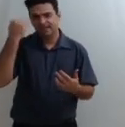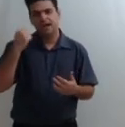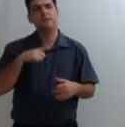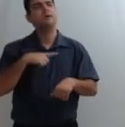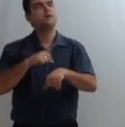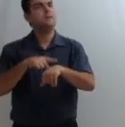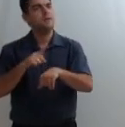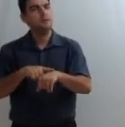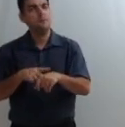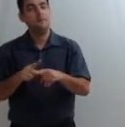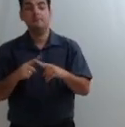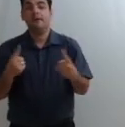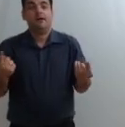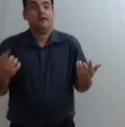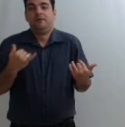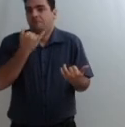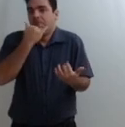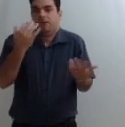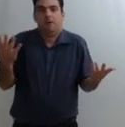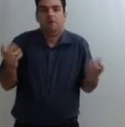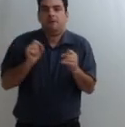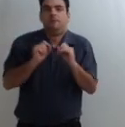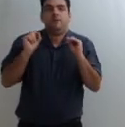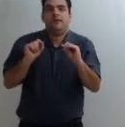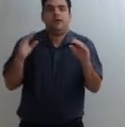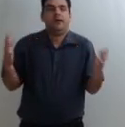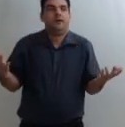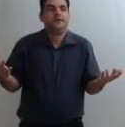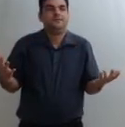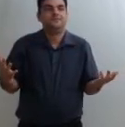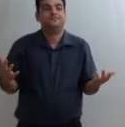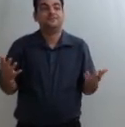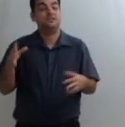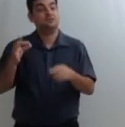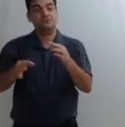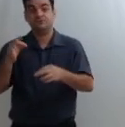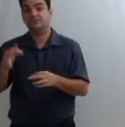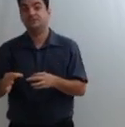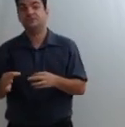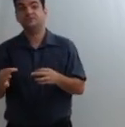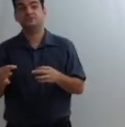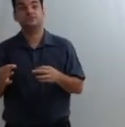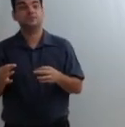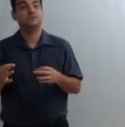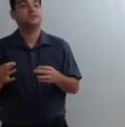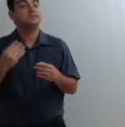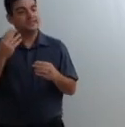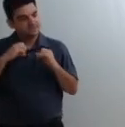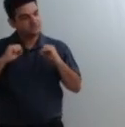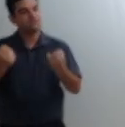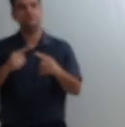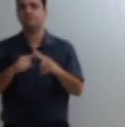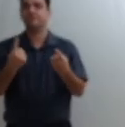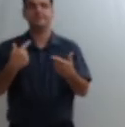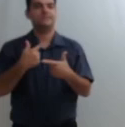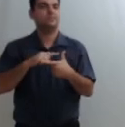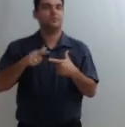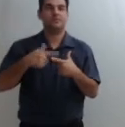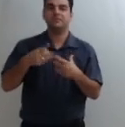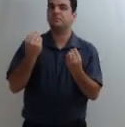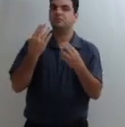for motivado por descaso injustificado ao juízo, o que não se verifica na presente hipótese.